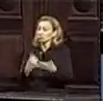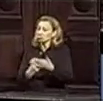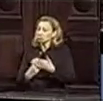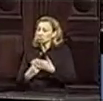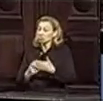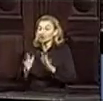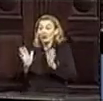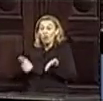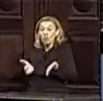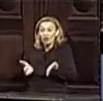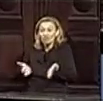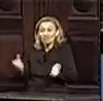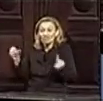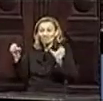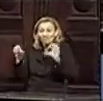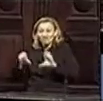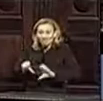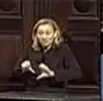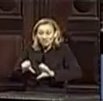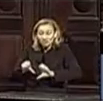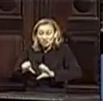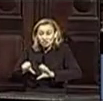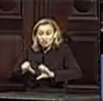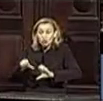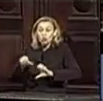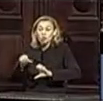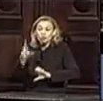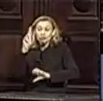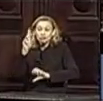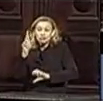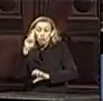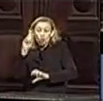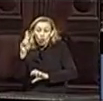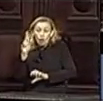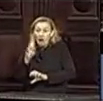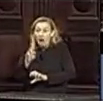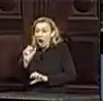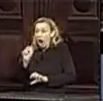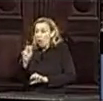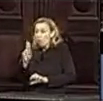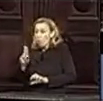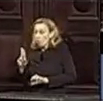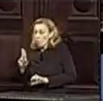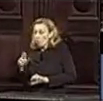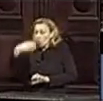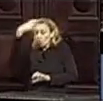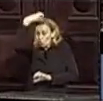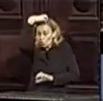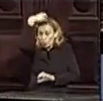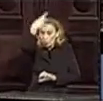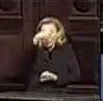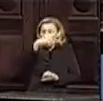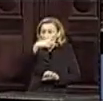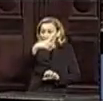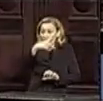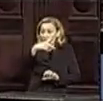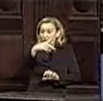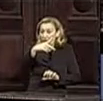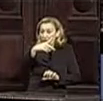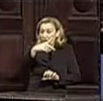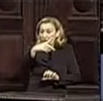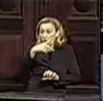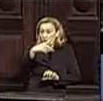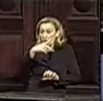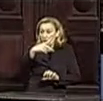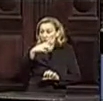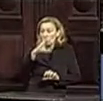clamoroso fracasso, o senhor Raul Jungmann culpa a Constituição. É a